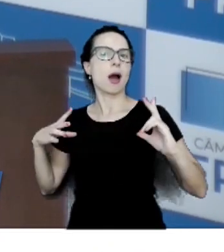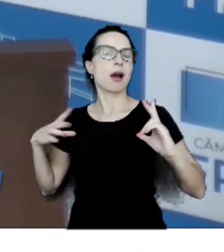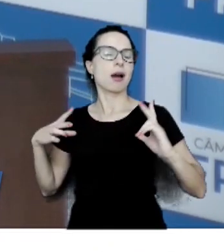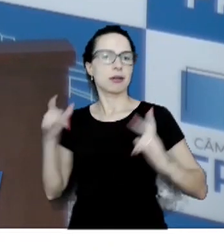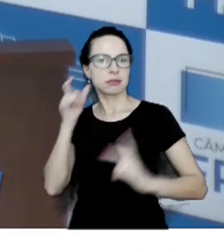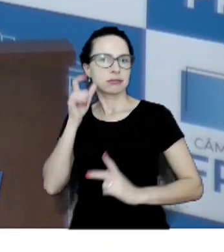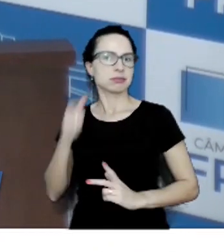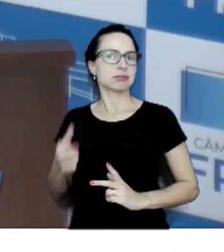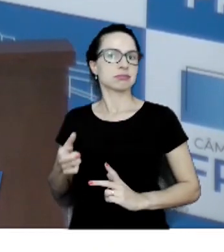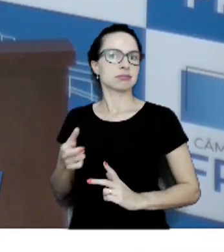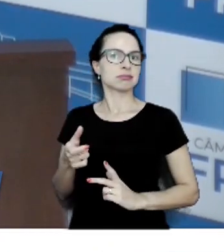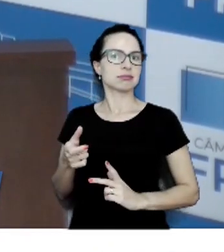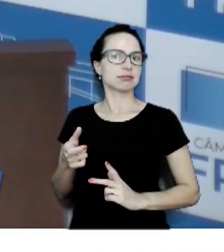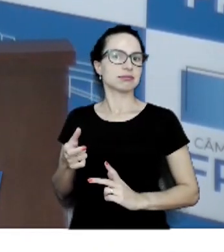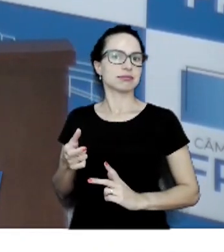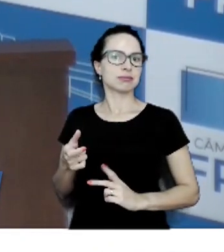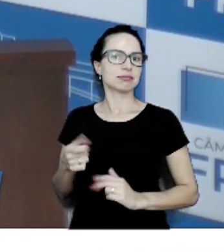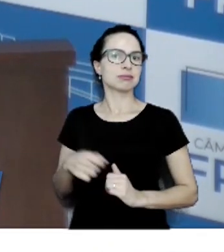que